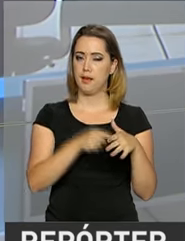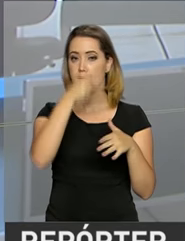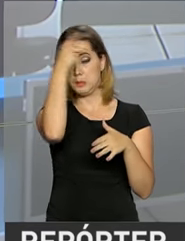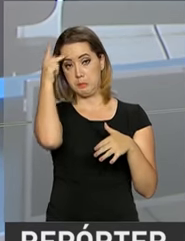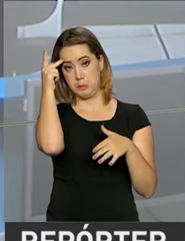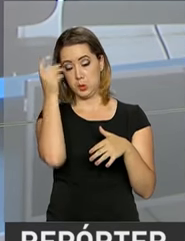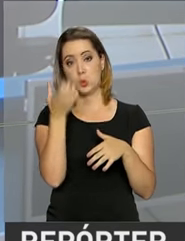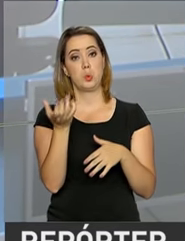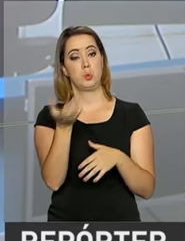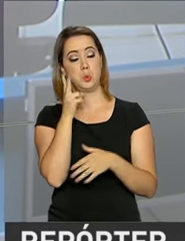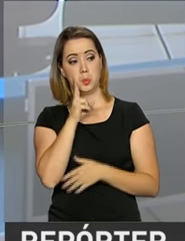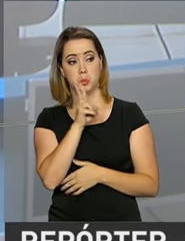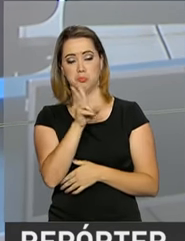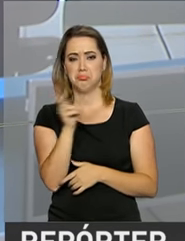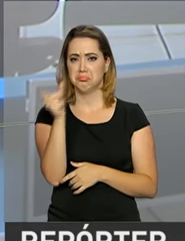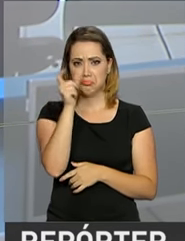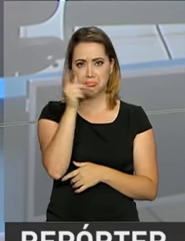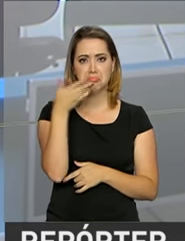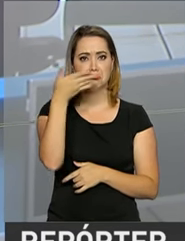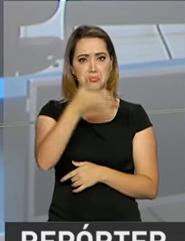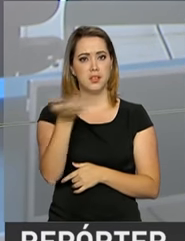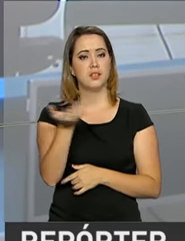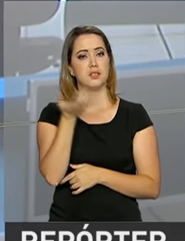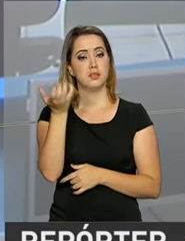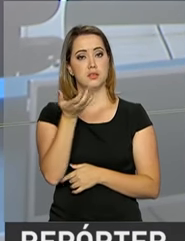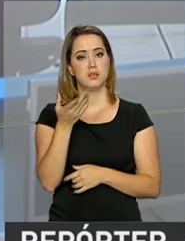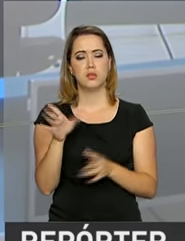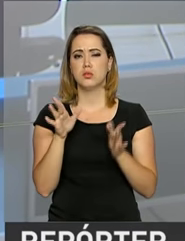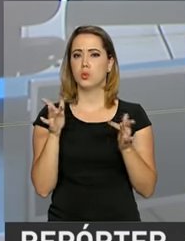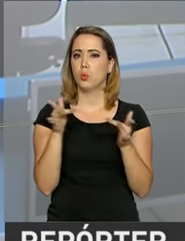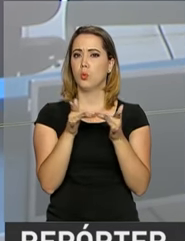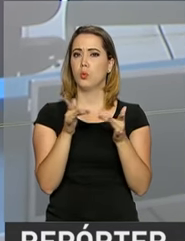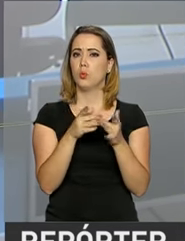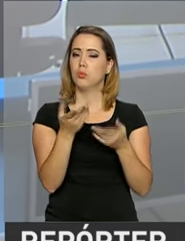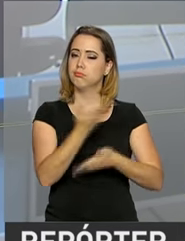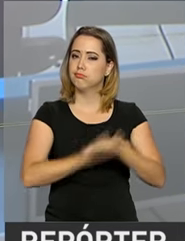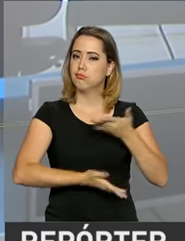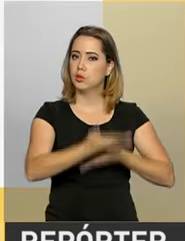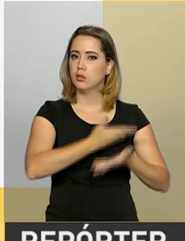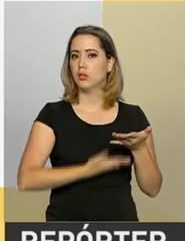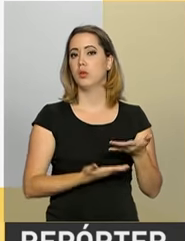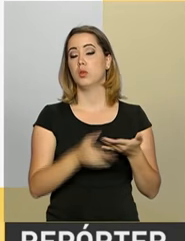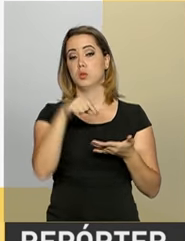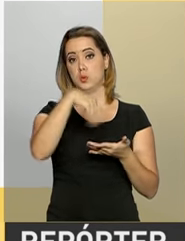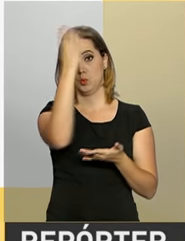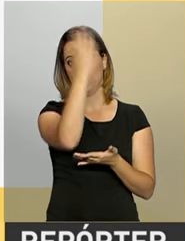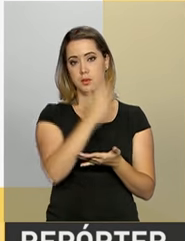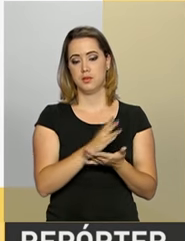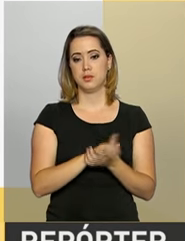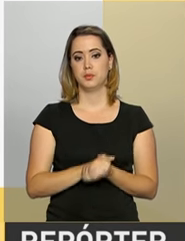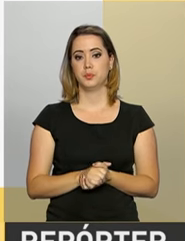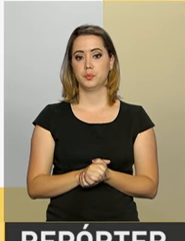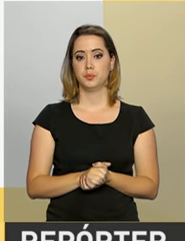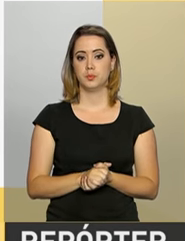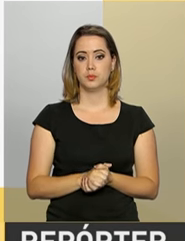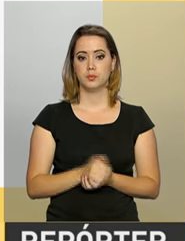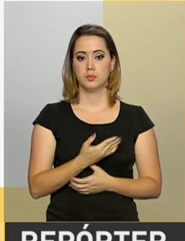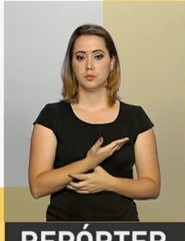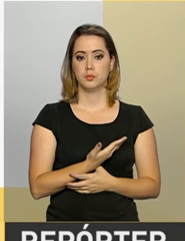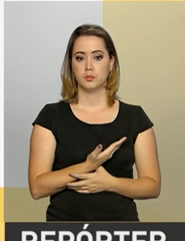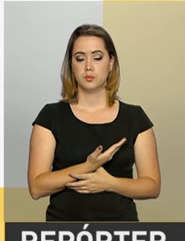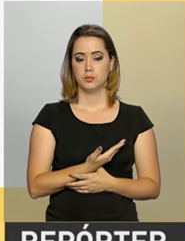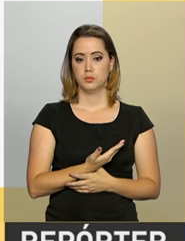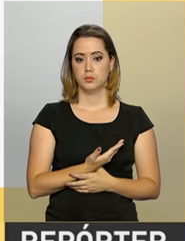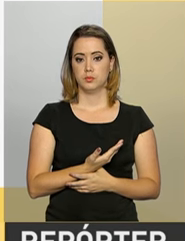estrangeiros Demonstra o maior interesse e disposição em fazer negócios com Brasil primeiro lugar uma